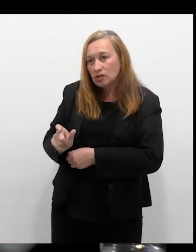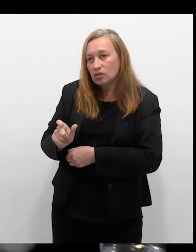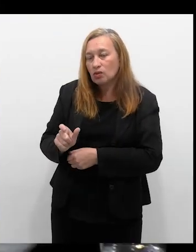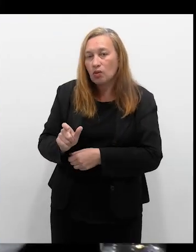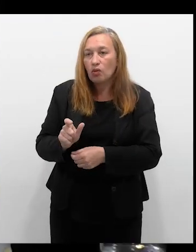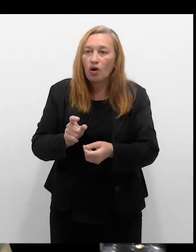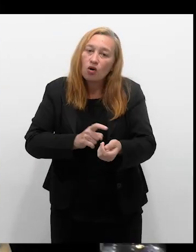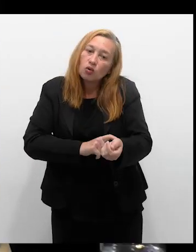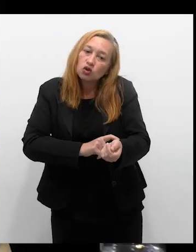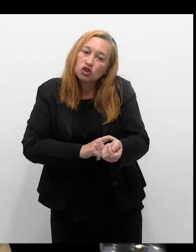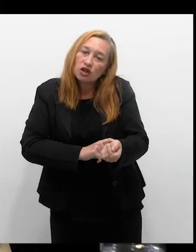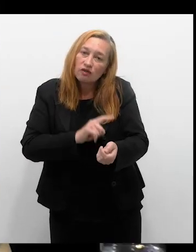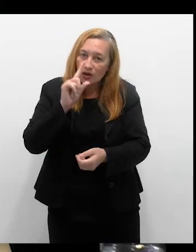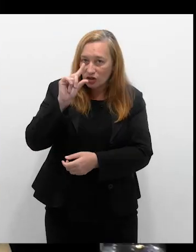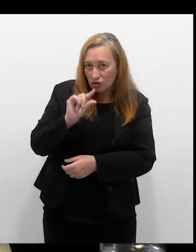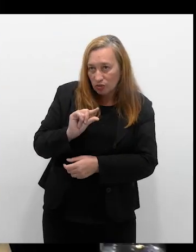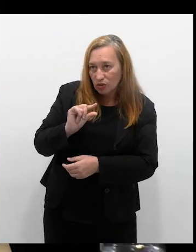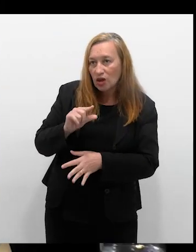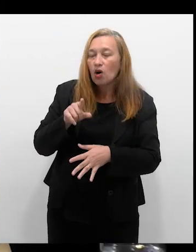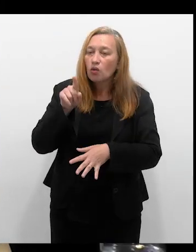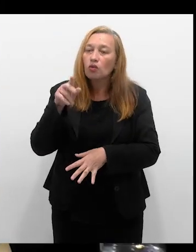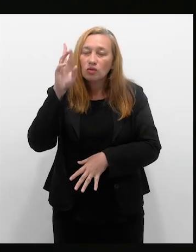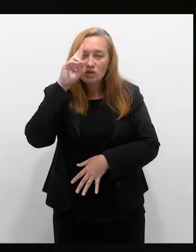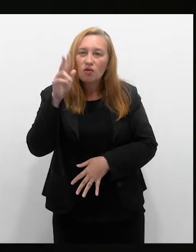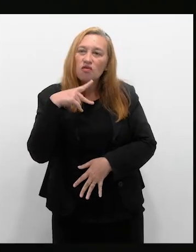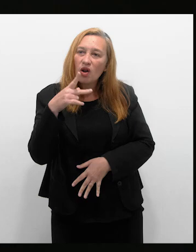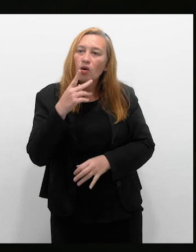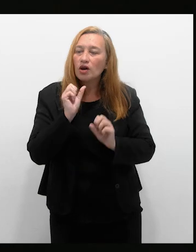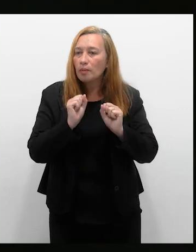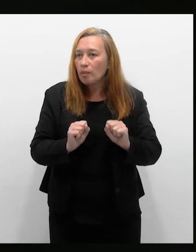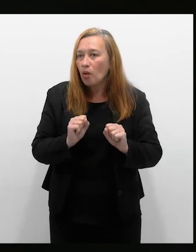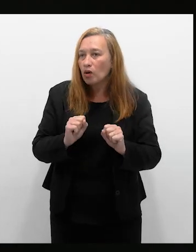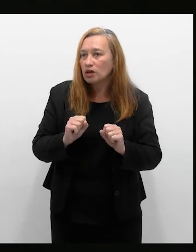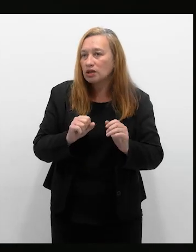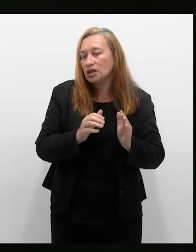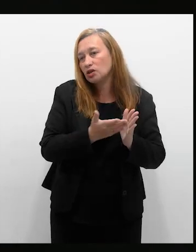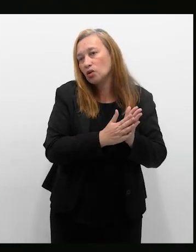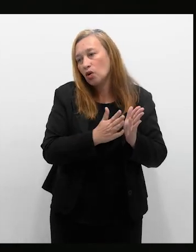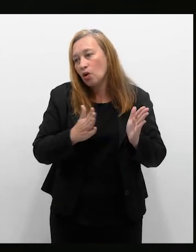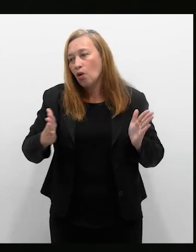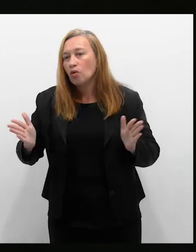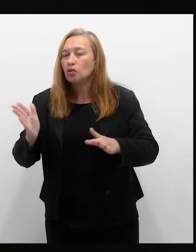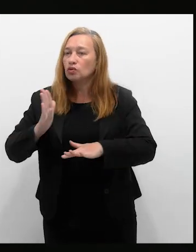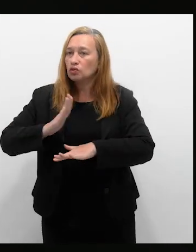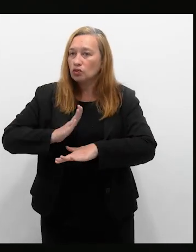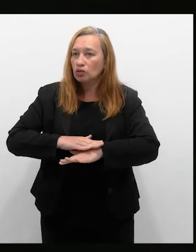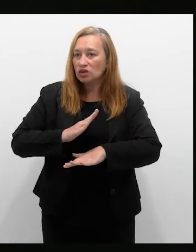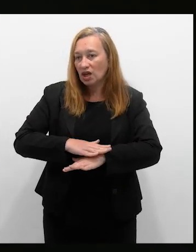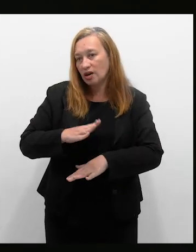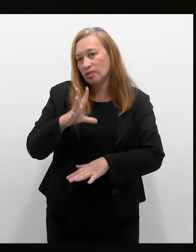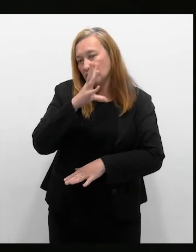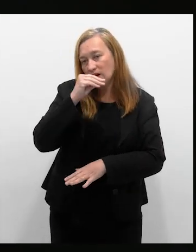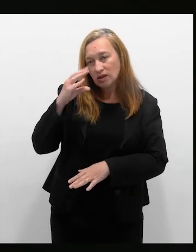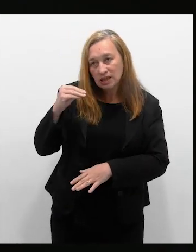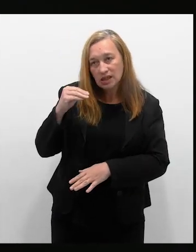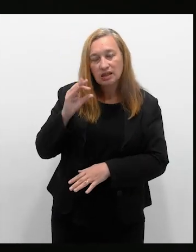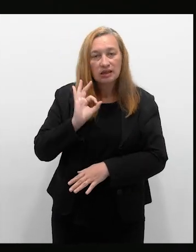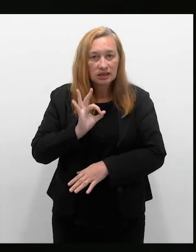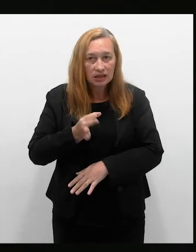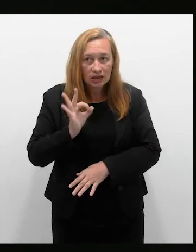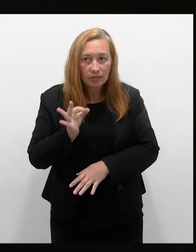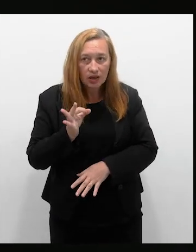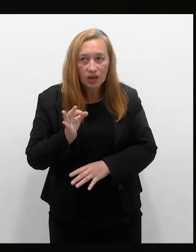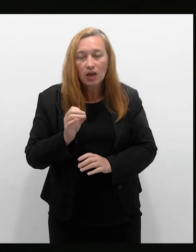flor da pele, digamos assim. O senhor citou que é uma coisa que pode vir ao longo do tempo, até da adolescência,